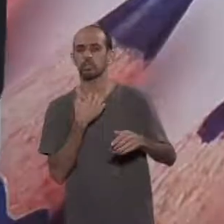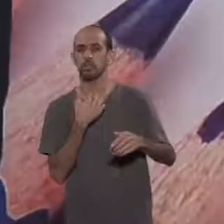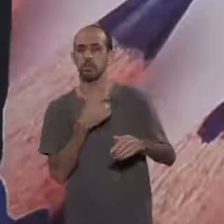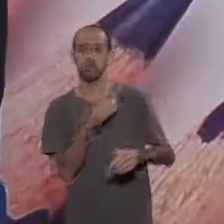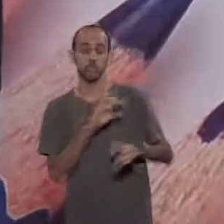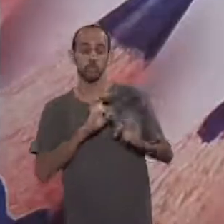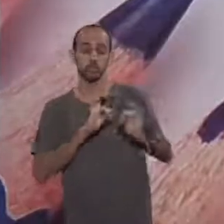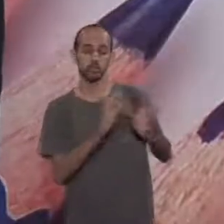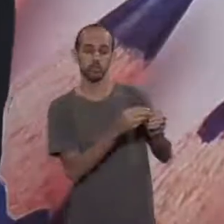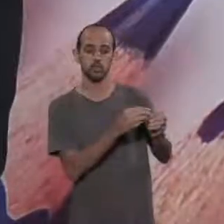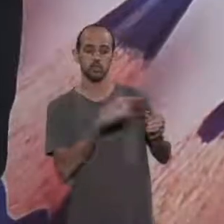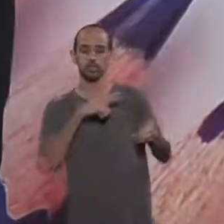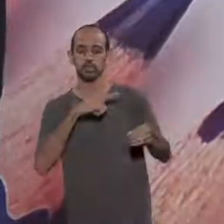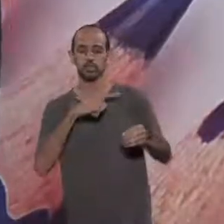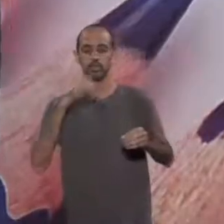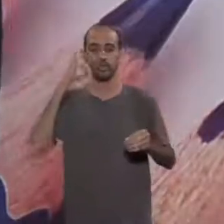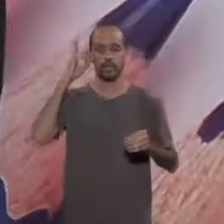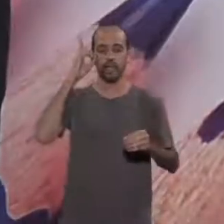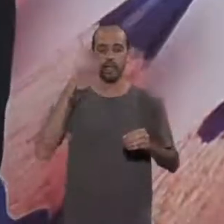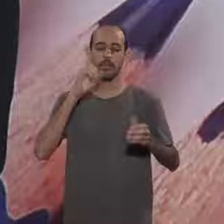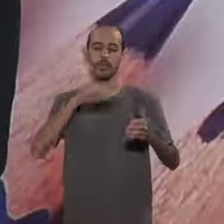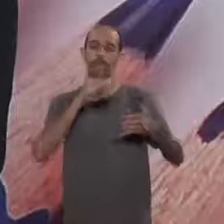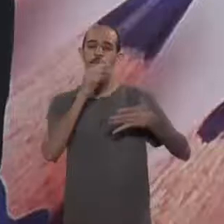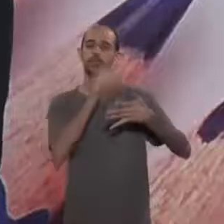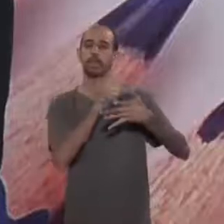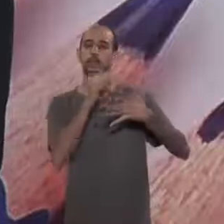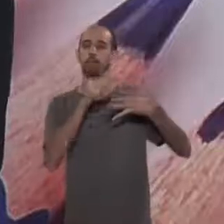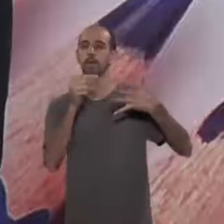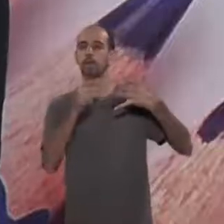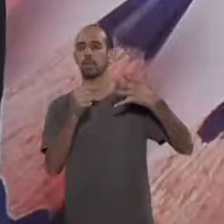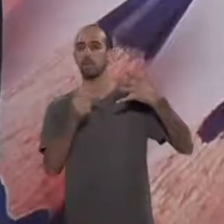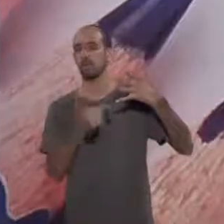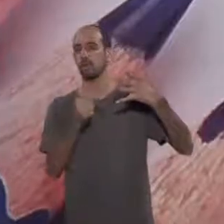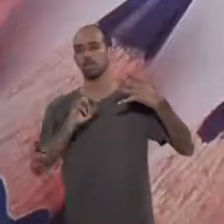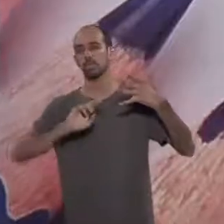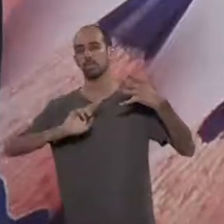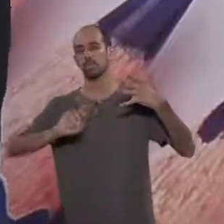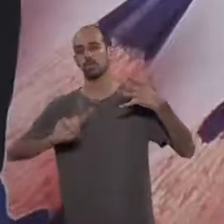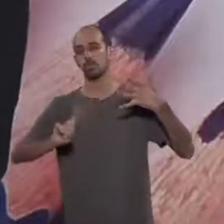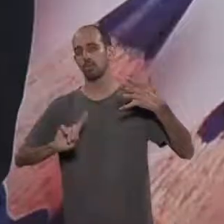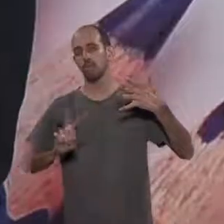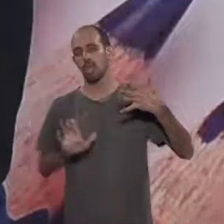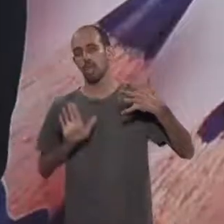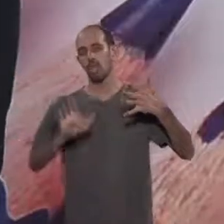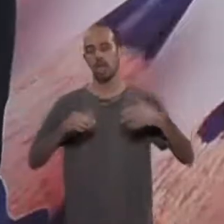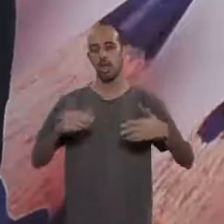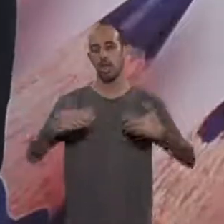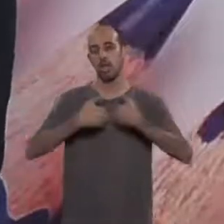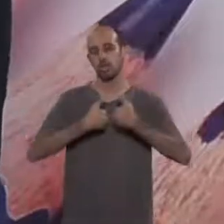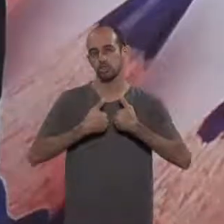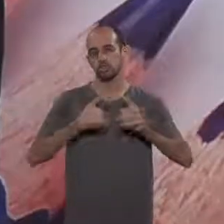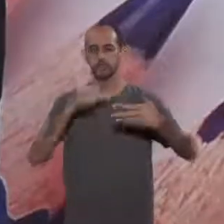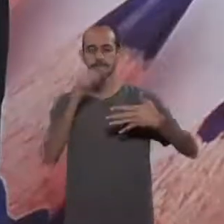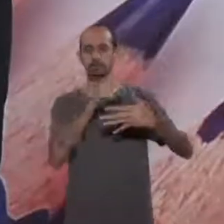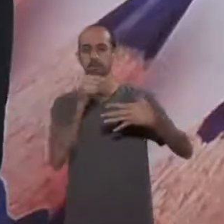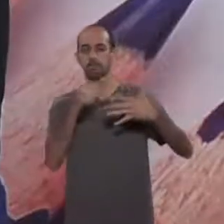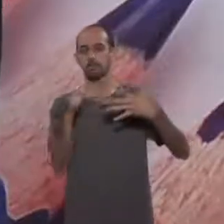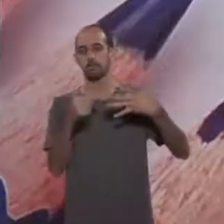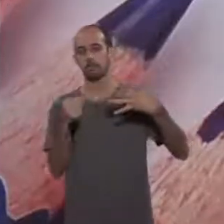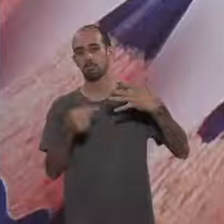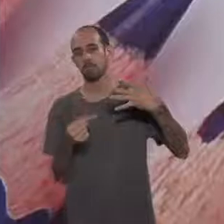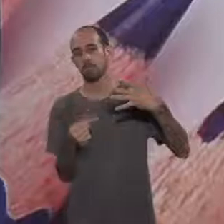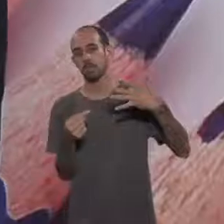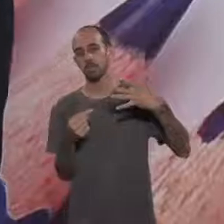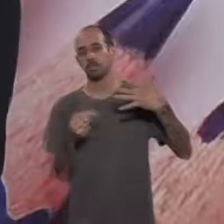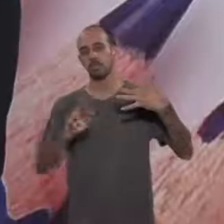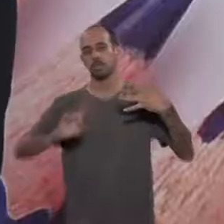a todo mundo que tem síndrome de Down é assim, é assado e etc e tal. Não todo mundo que tem autismo é assim,